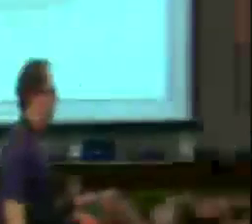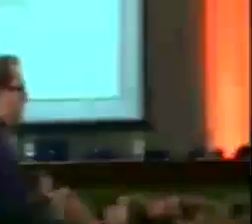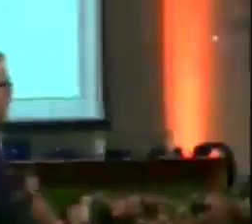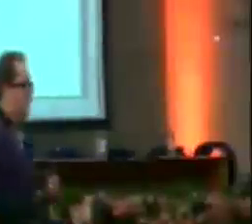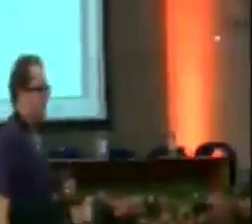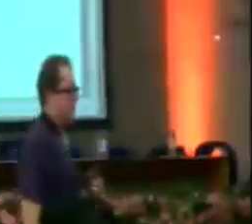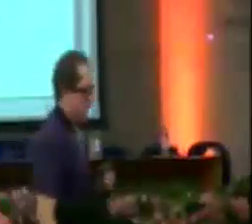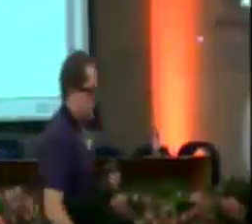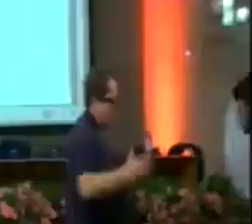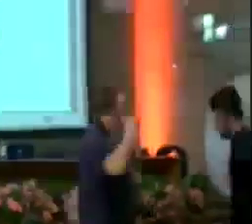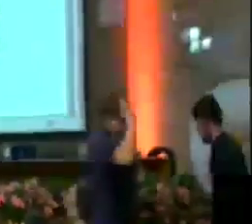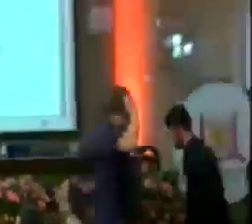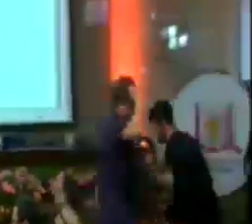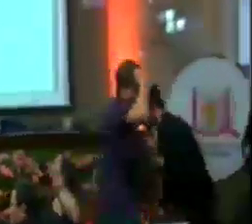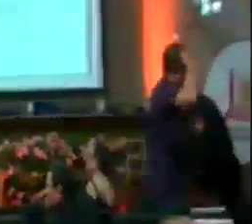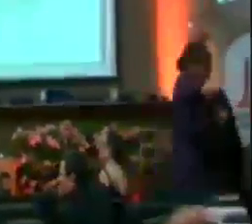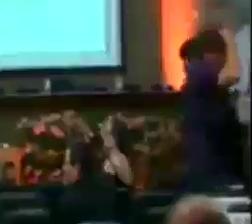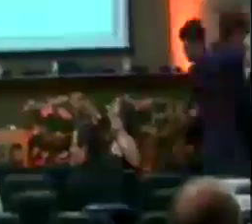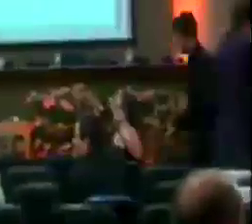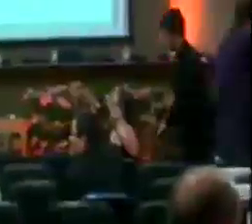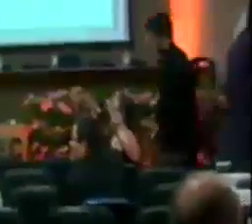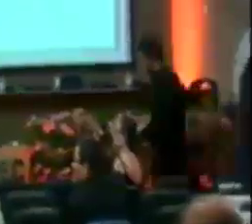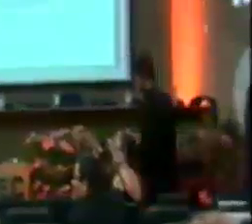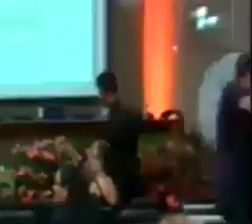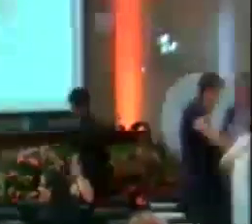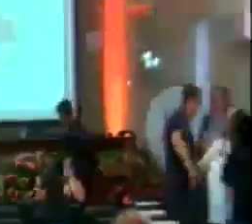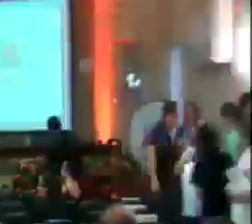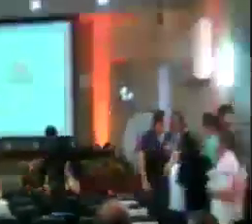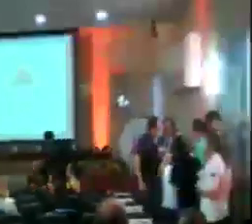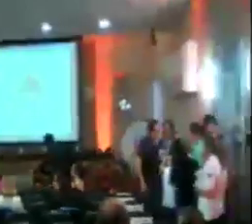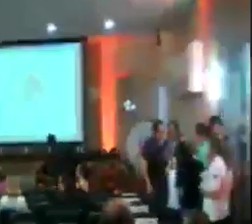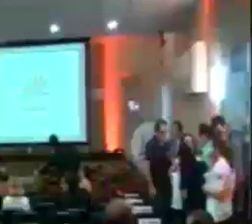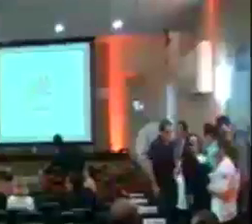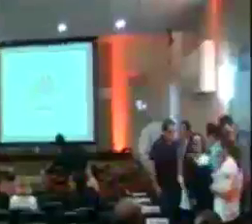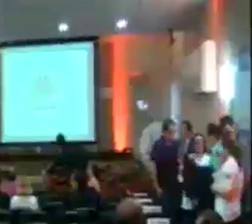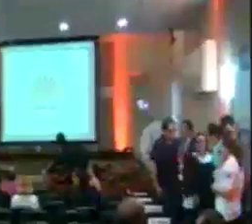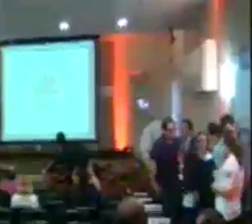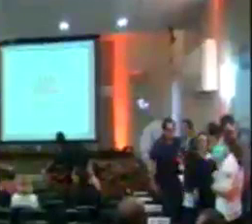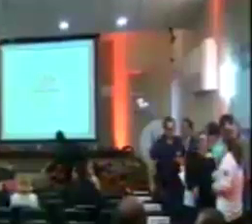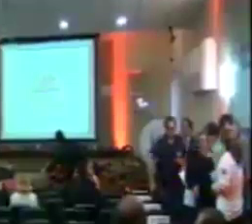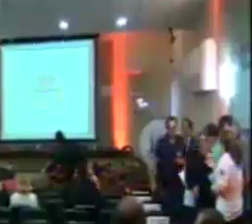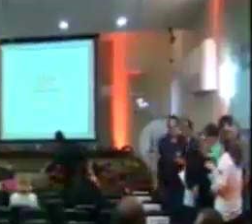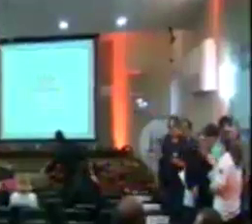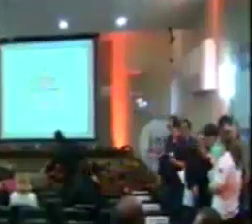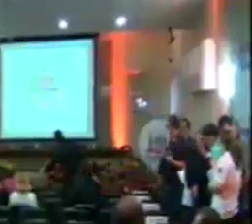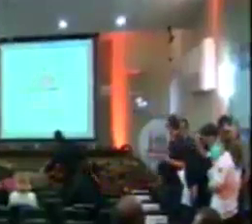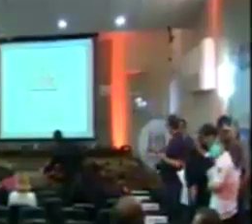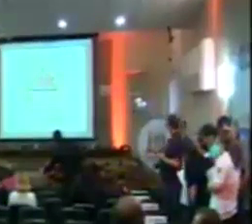Thank you.